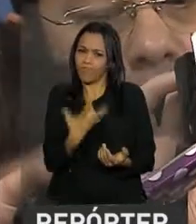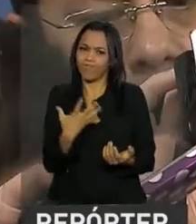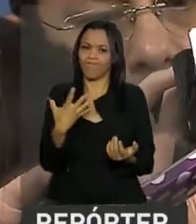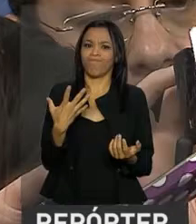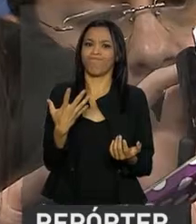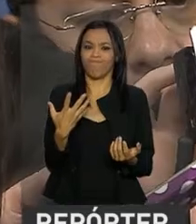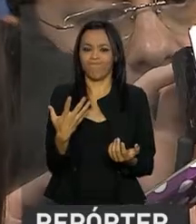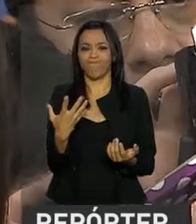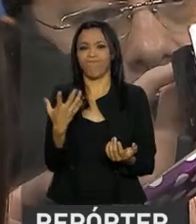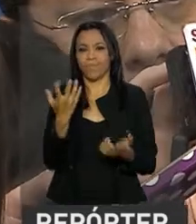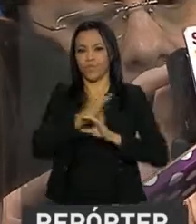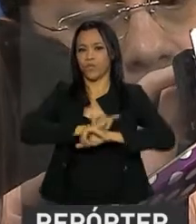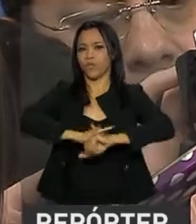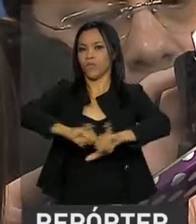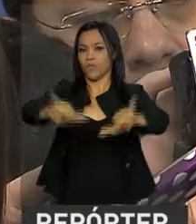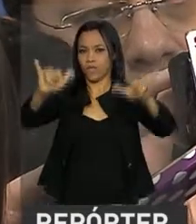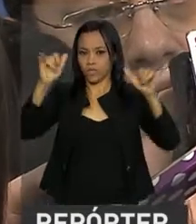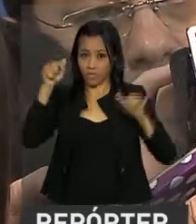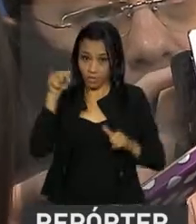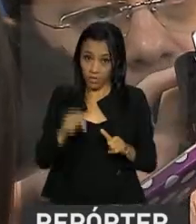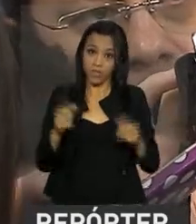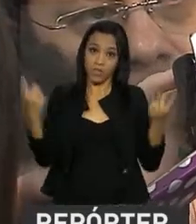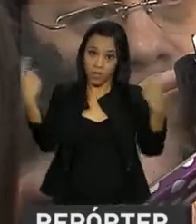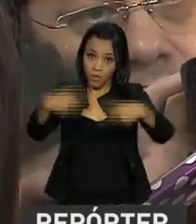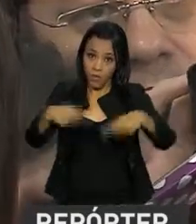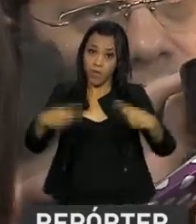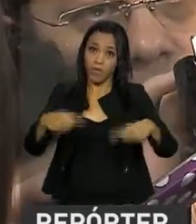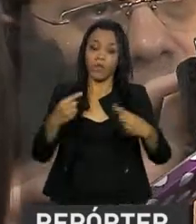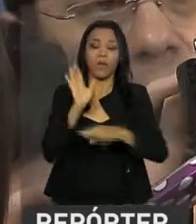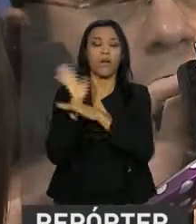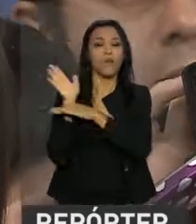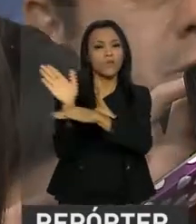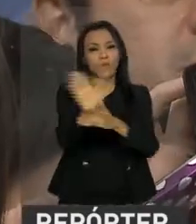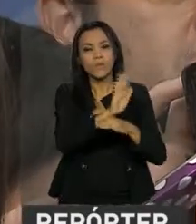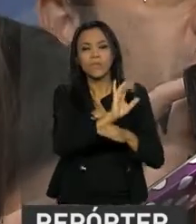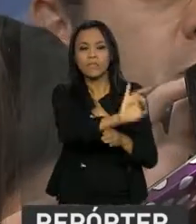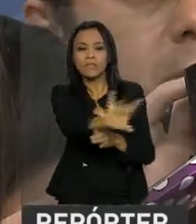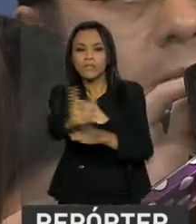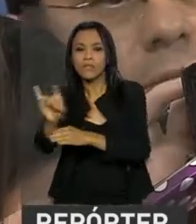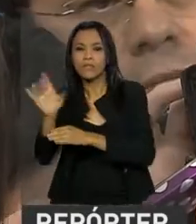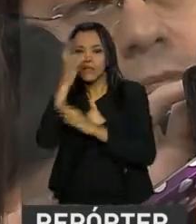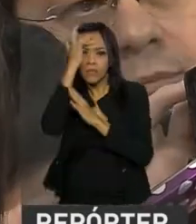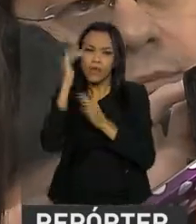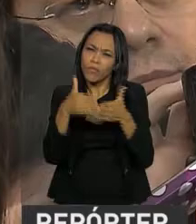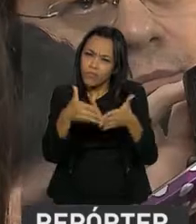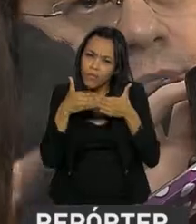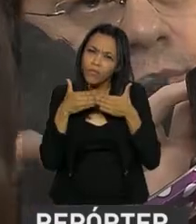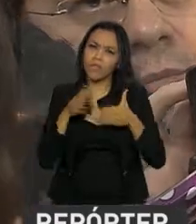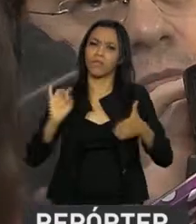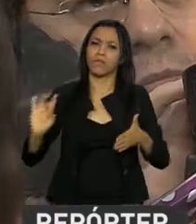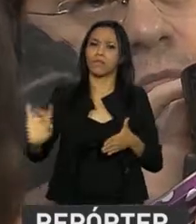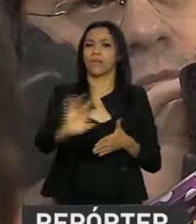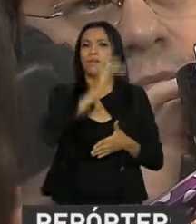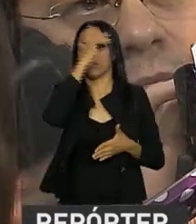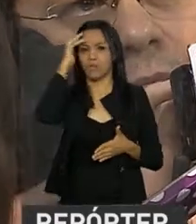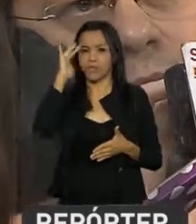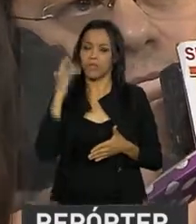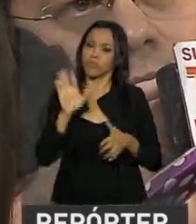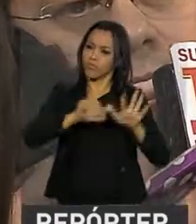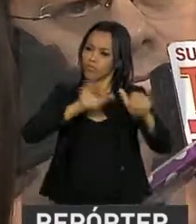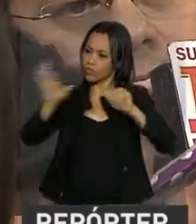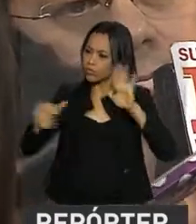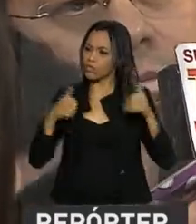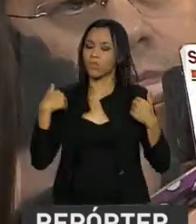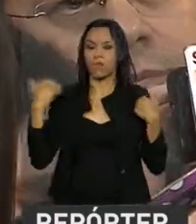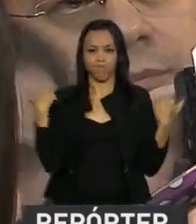questão do resultado desse combate que será feito com a ajuda de cada cidadão. Por favor, cada cidadão está convocado a nos